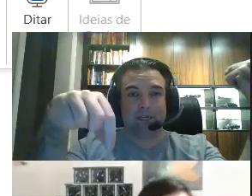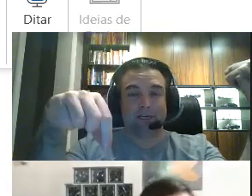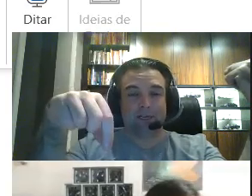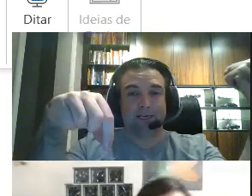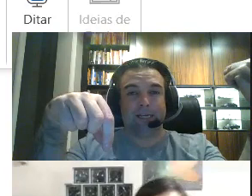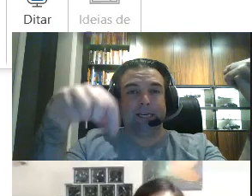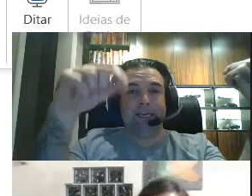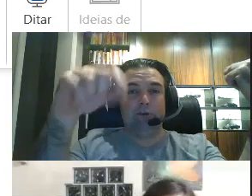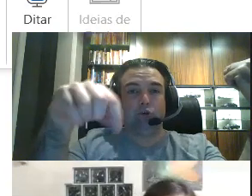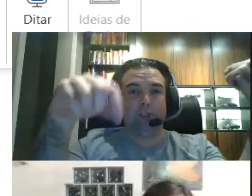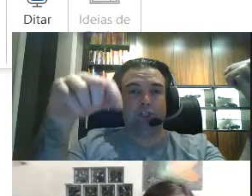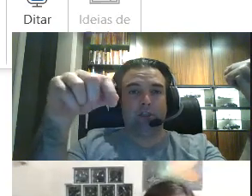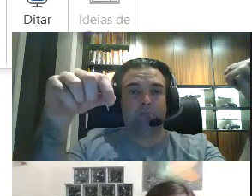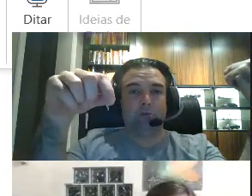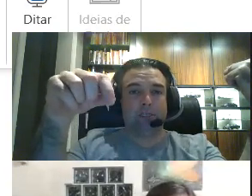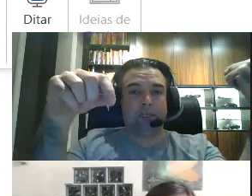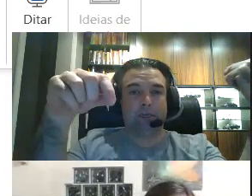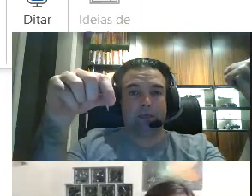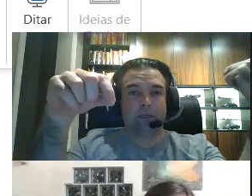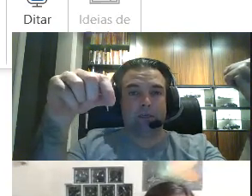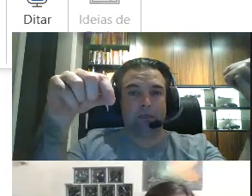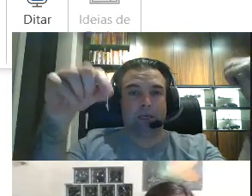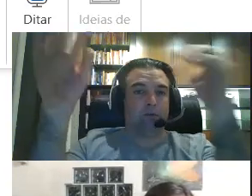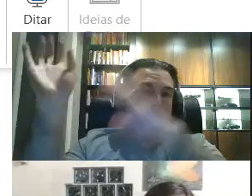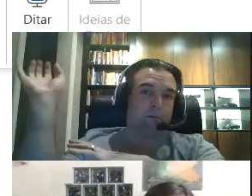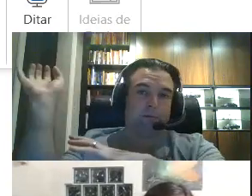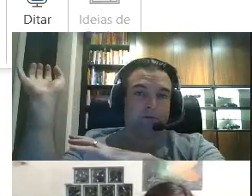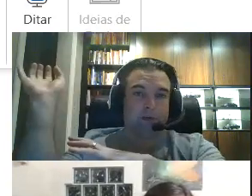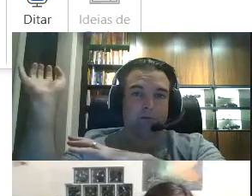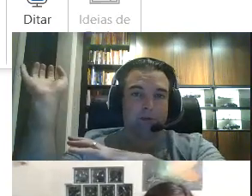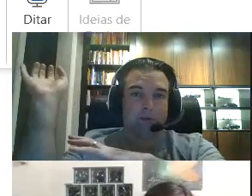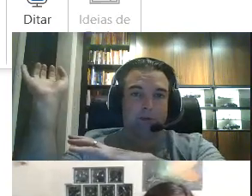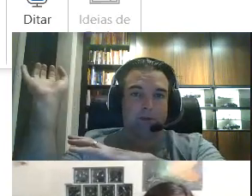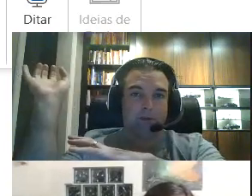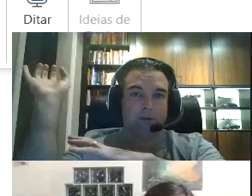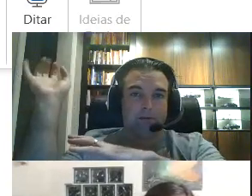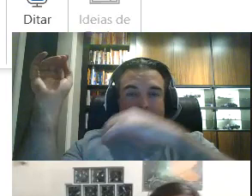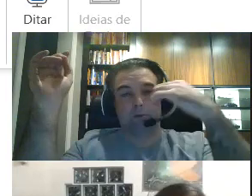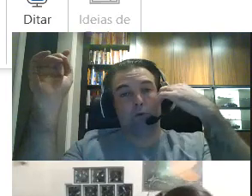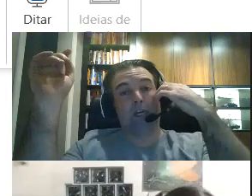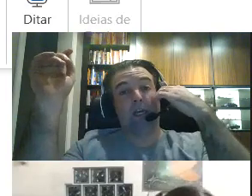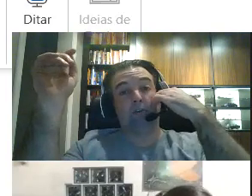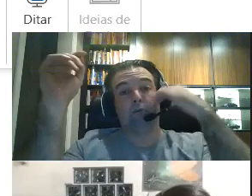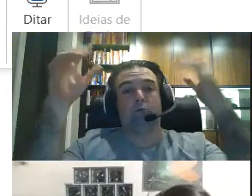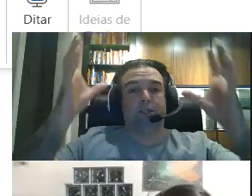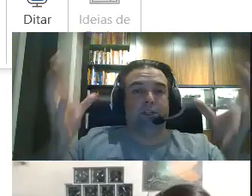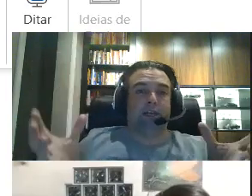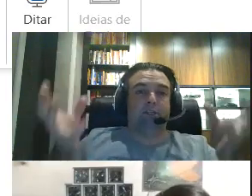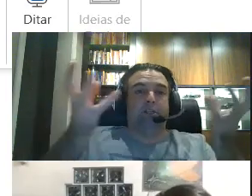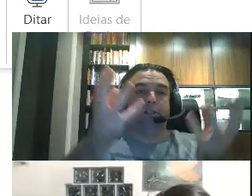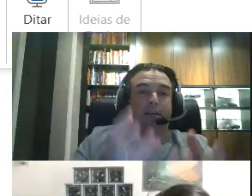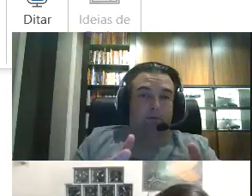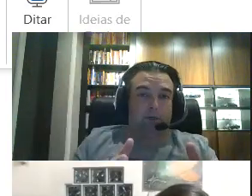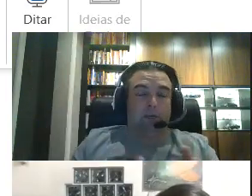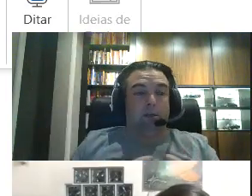seca. Em 2 dias terminou a seca, que foi tudo para baixo d'água. O que é isso?